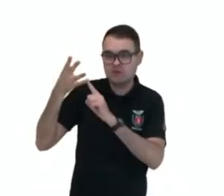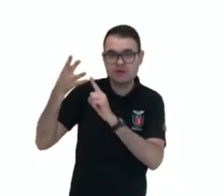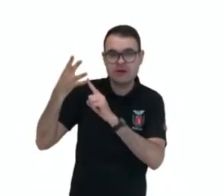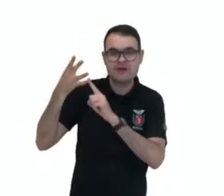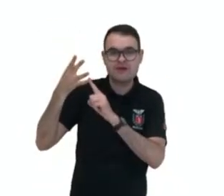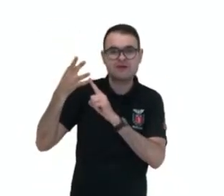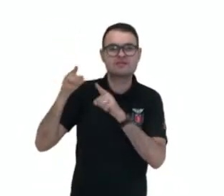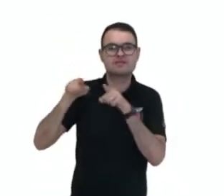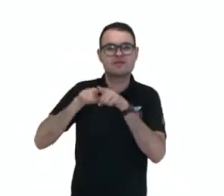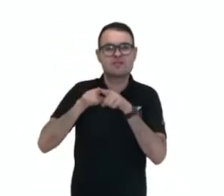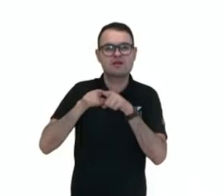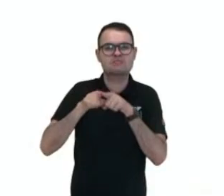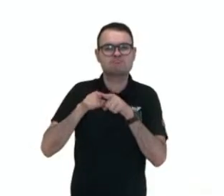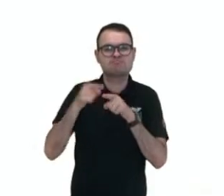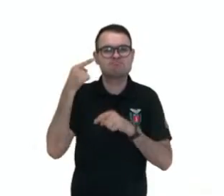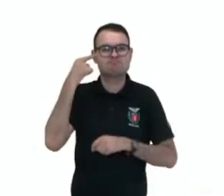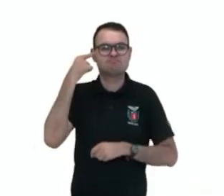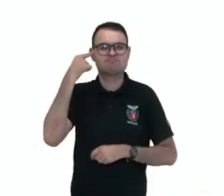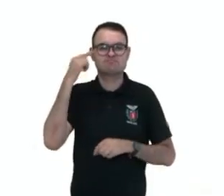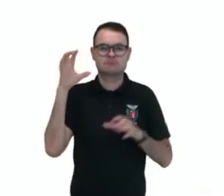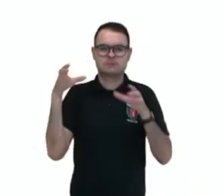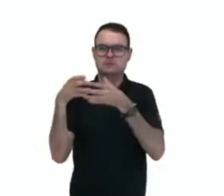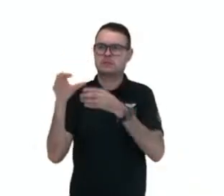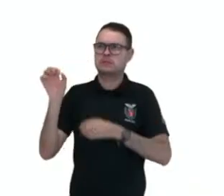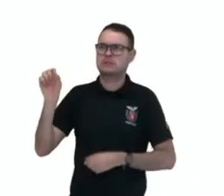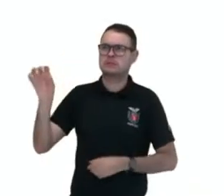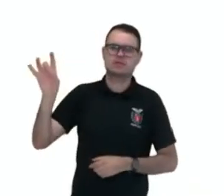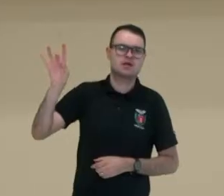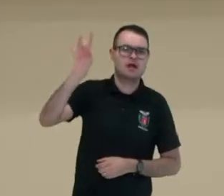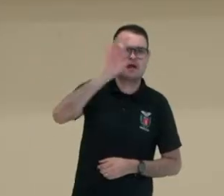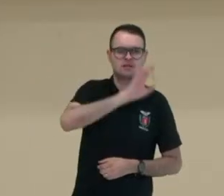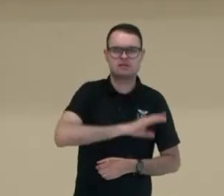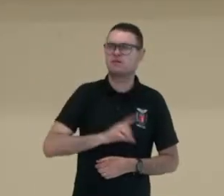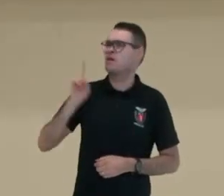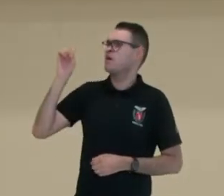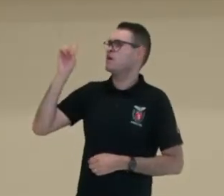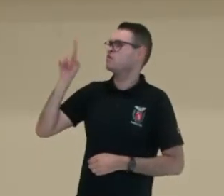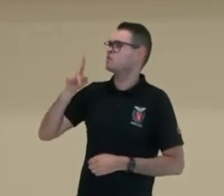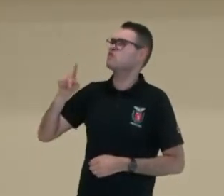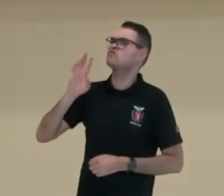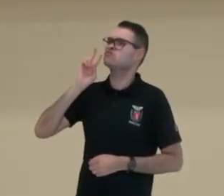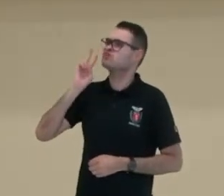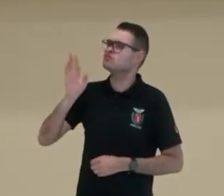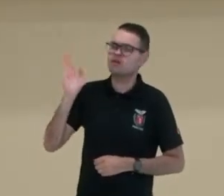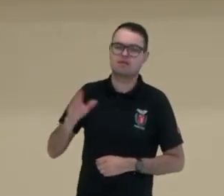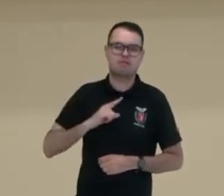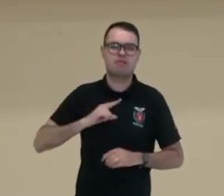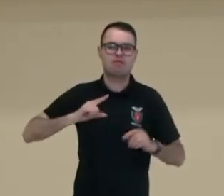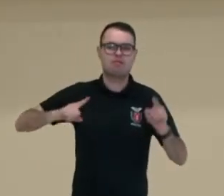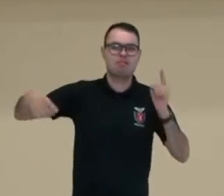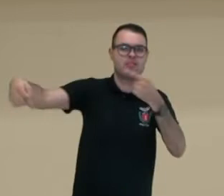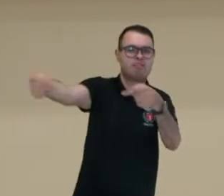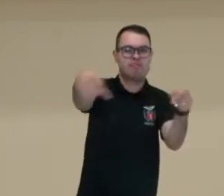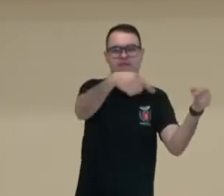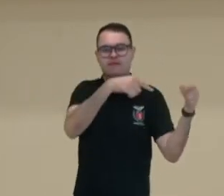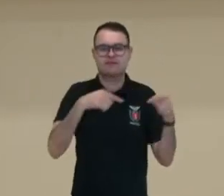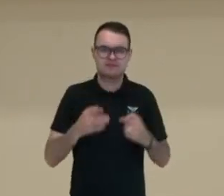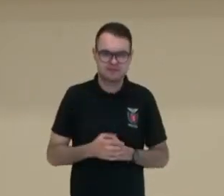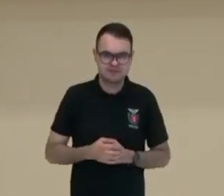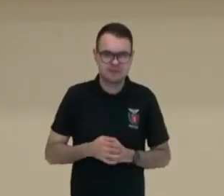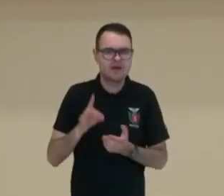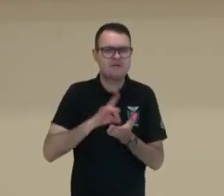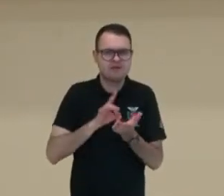de cada grupo étnico. Professor, eu já vi, tem até uma polêmica, né? É verdade que não